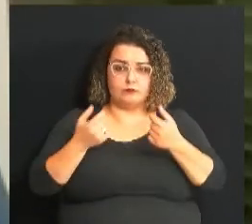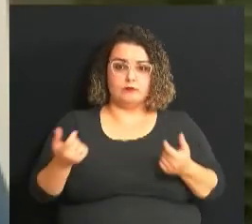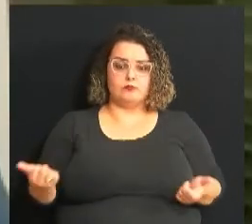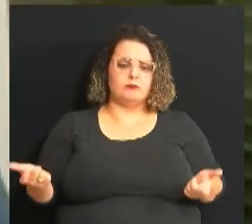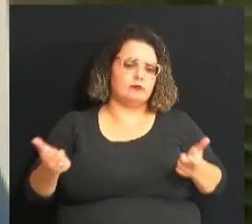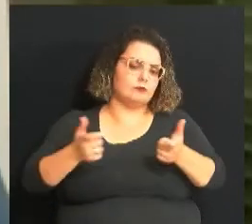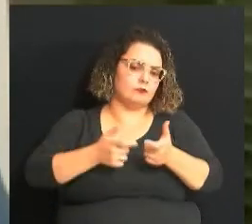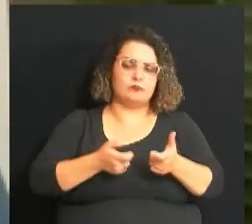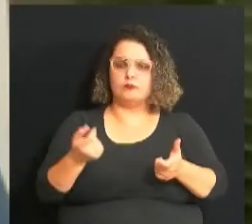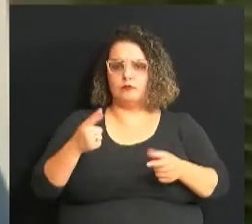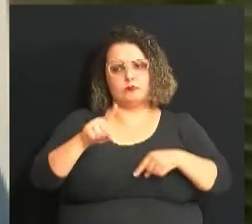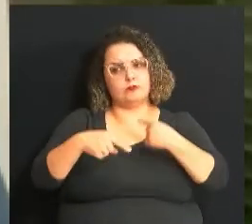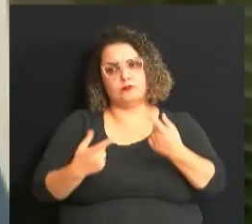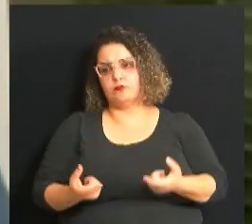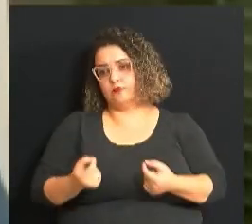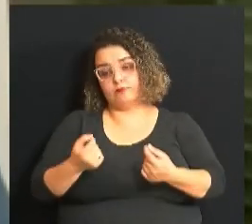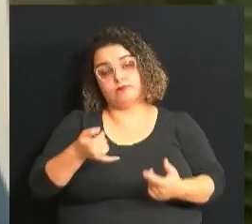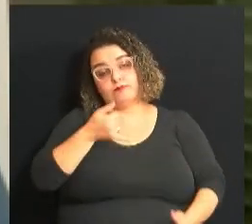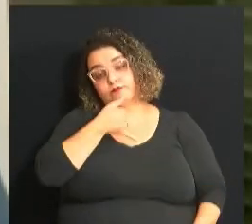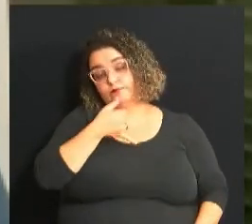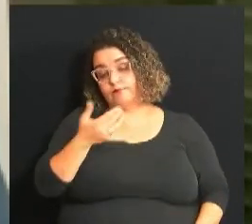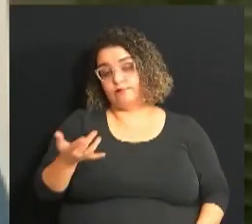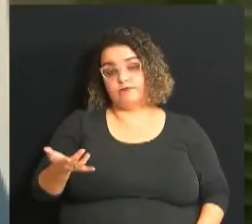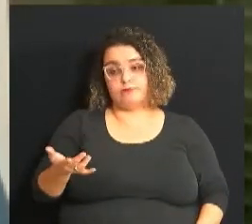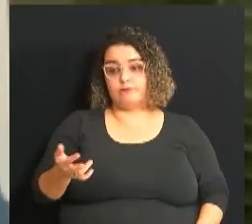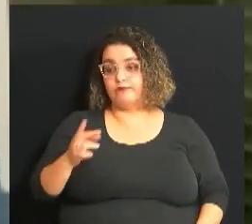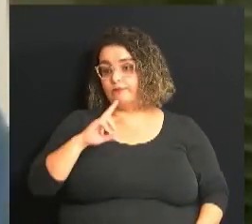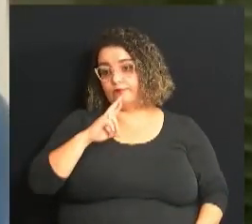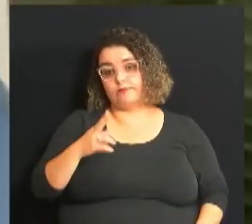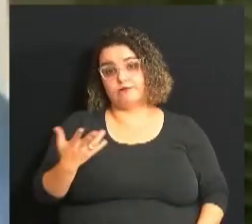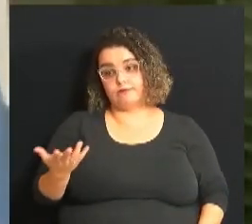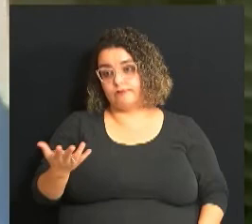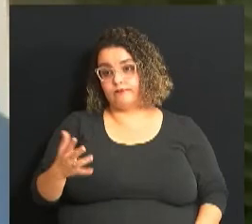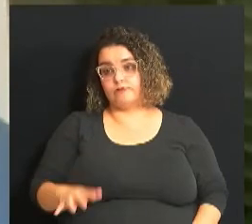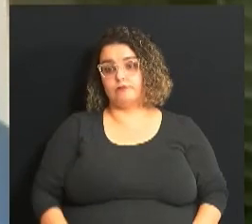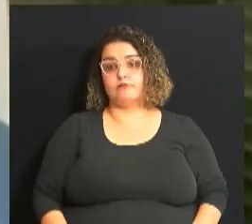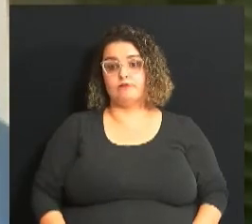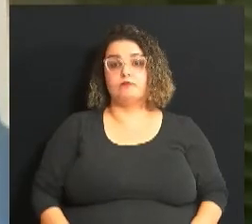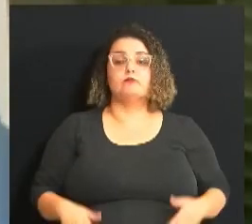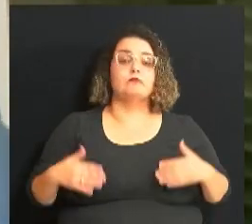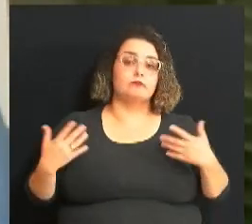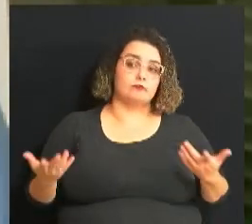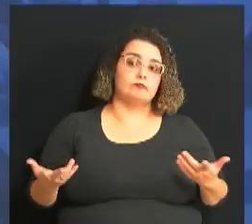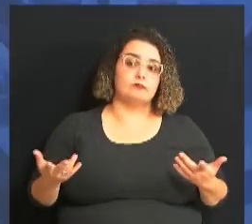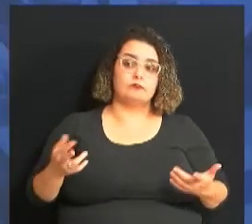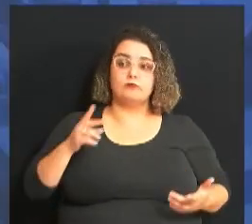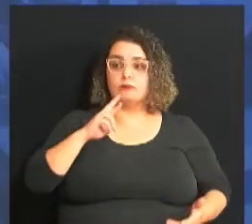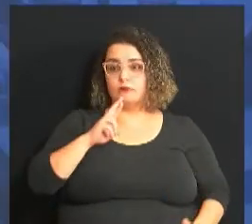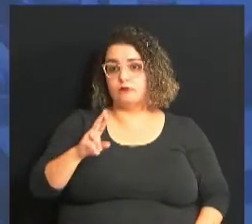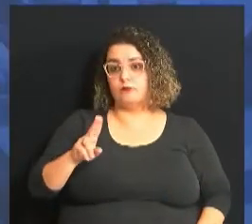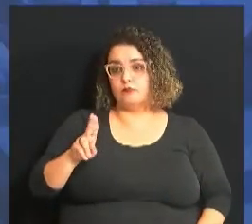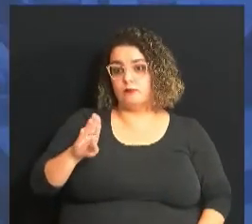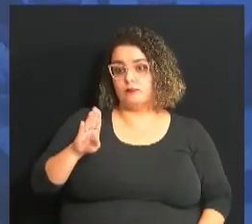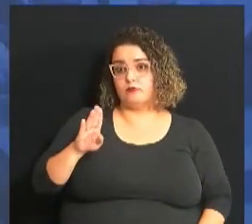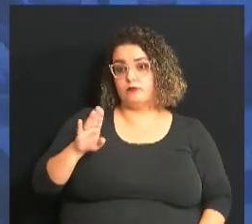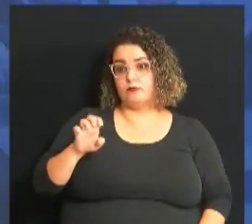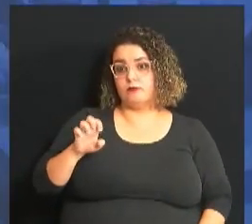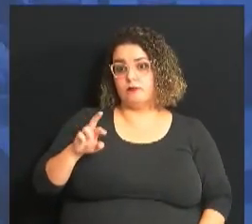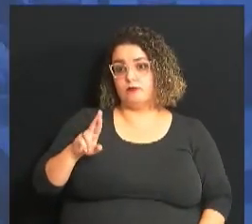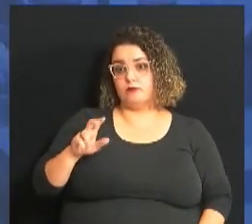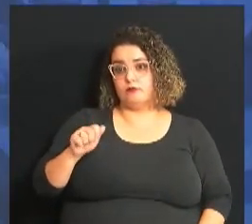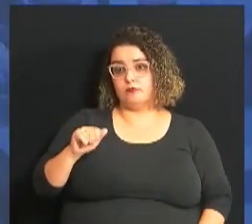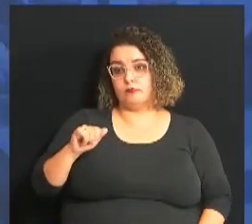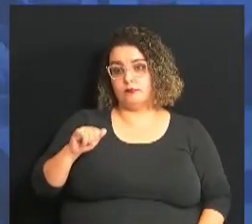cânceres. Infelizmente, é essa resposta que eu posso te dar. Tá aí, então, a resposta do Dr. Ubirajara Ferreira. Ele é